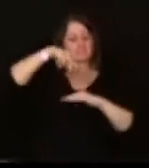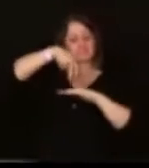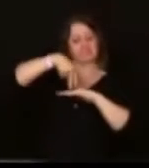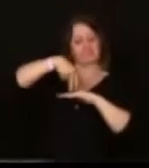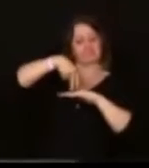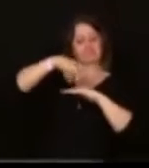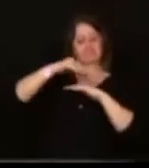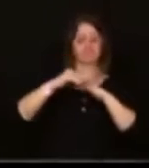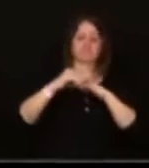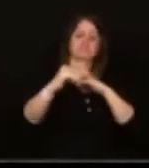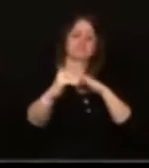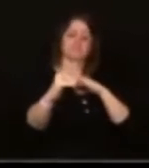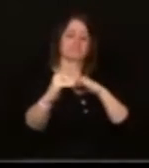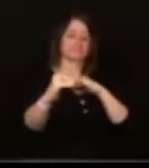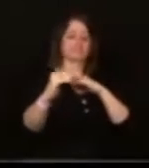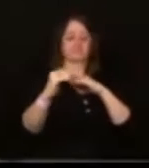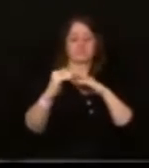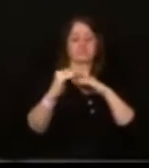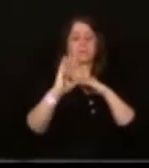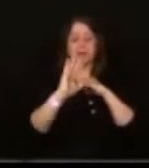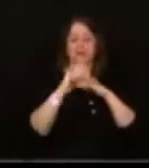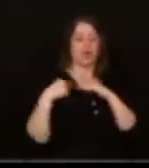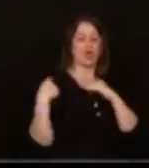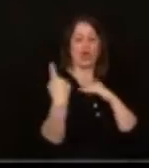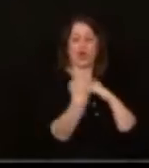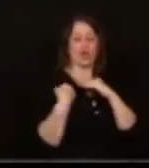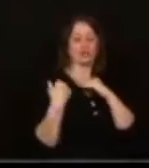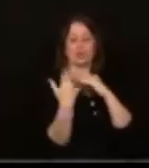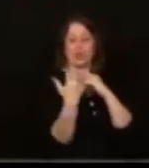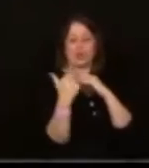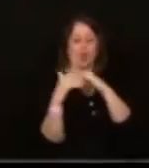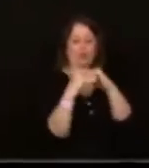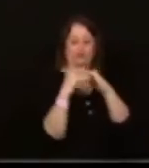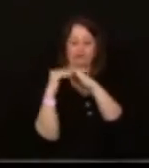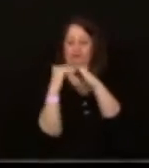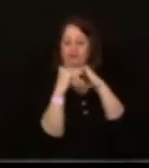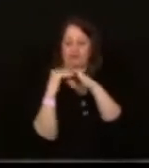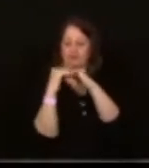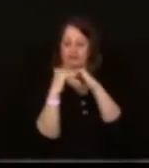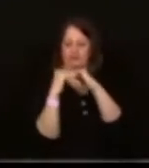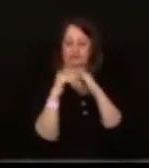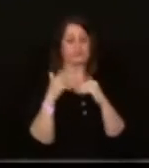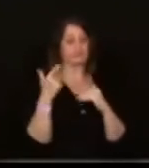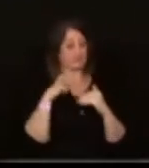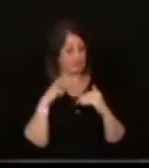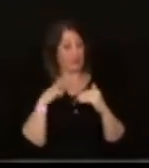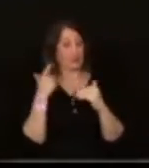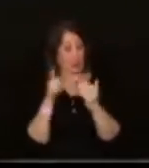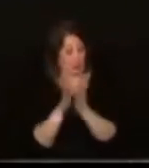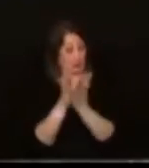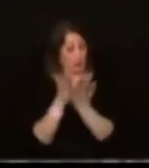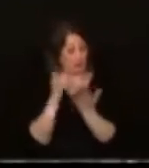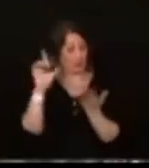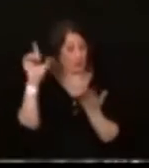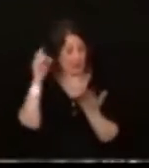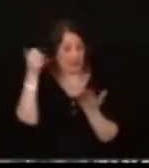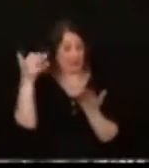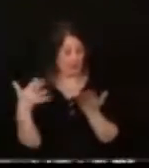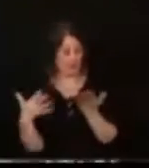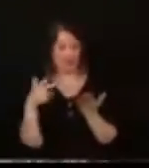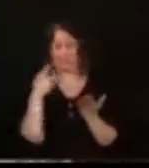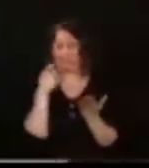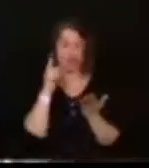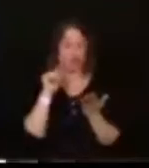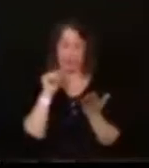numa posição mais elevada. Tem uma outra passagem que é bem clara, que